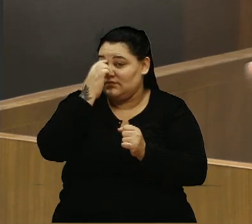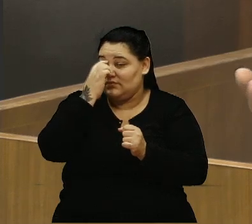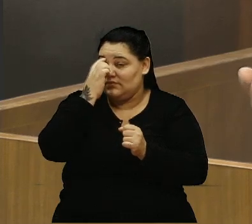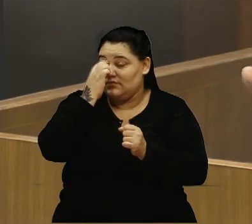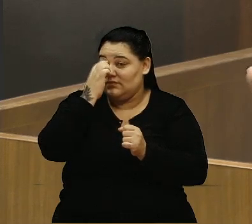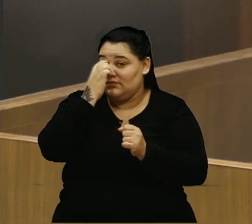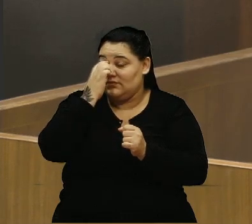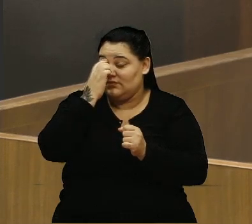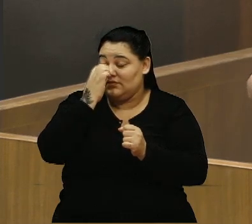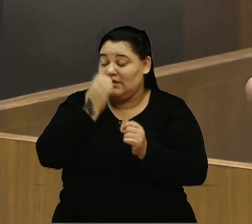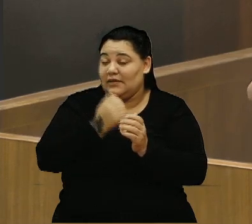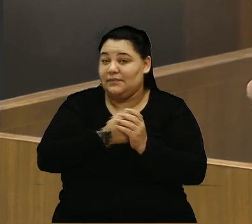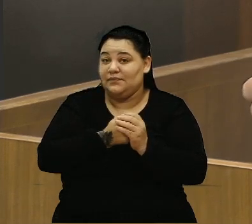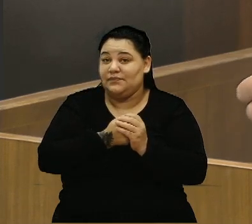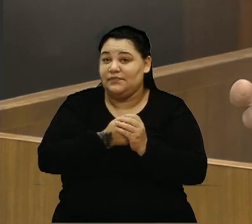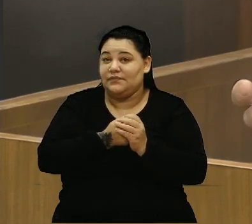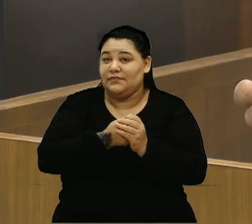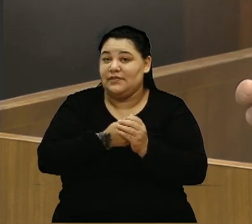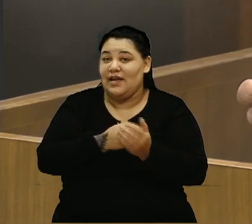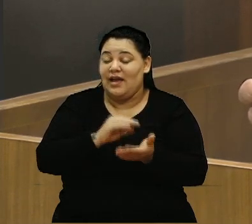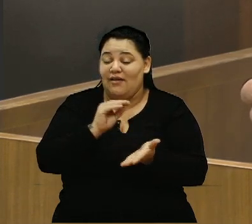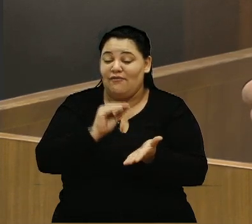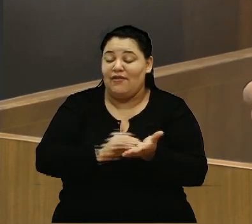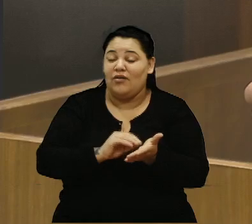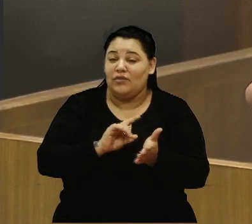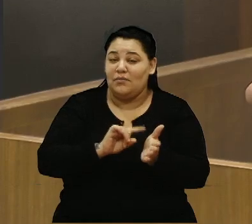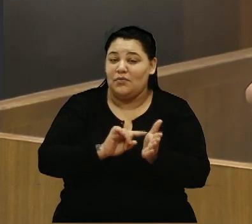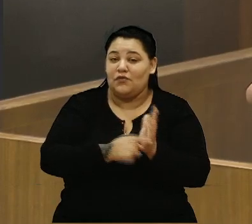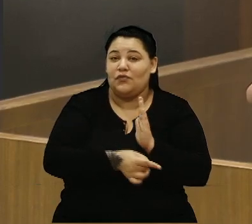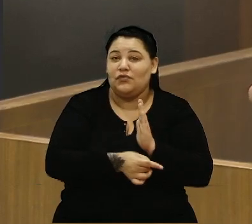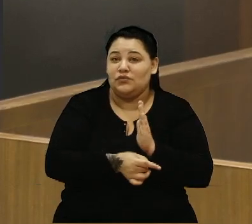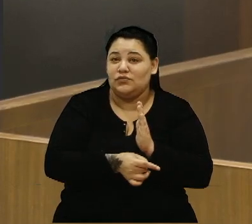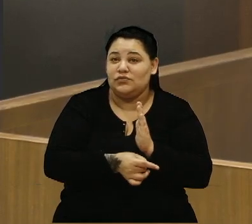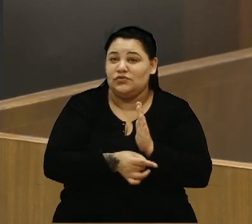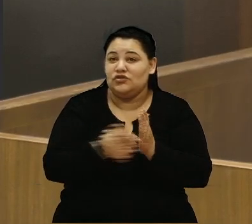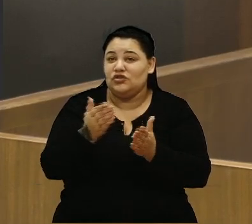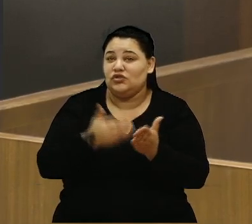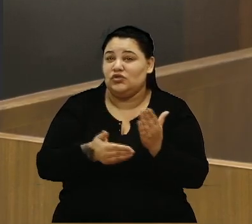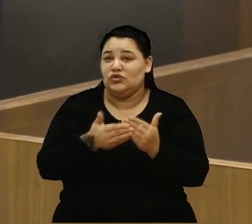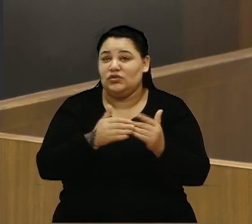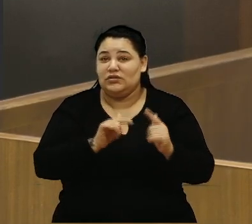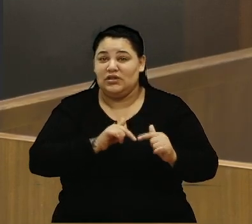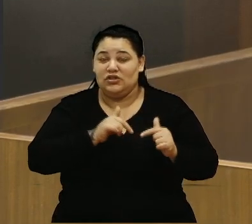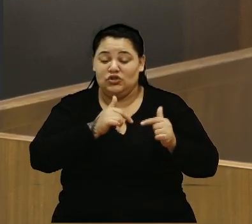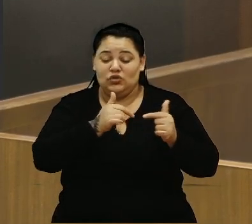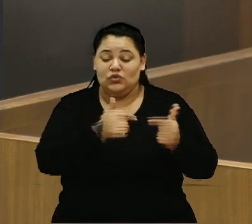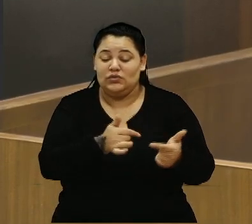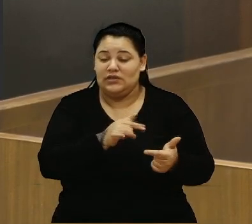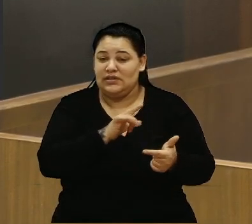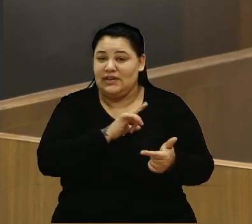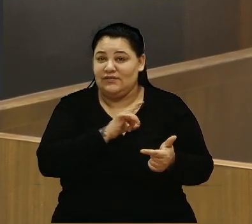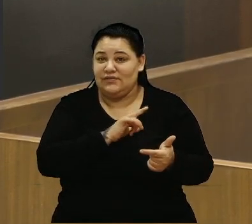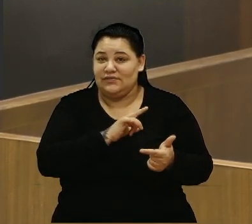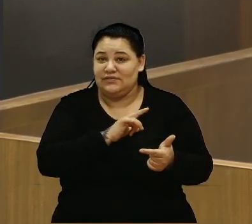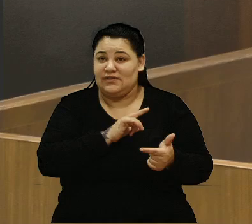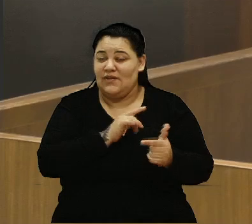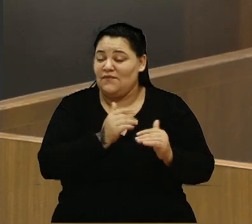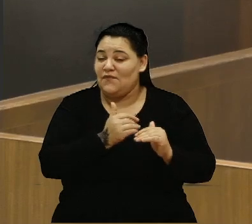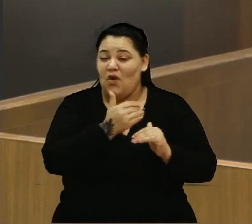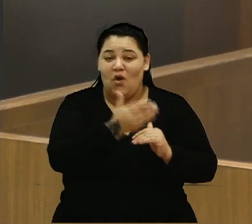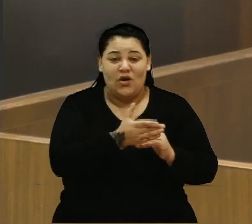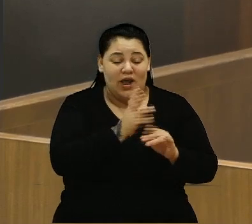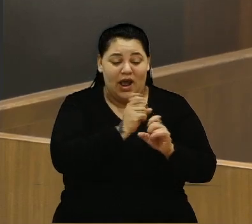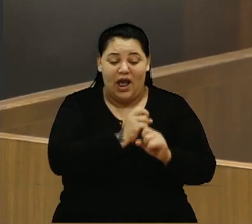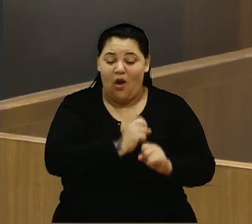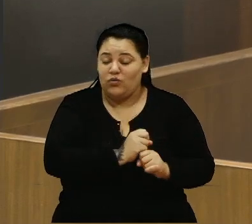o desfalque extremo, imenso, fora de todas as medidas possíveis, fora de todas as contas